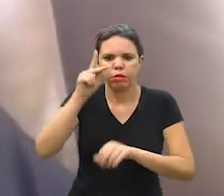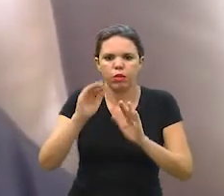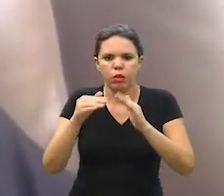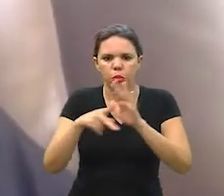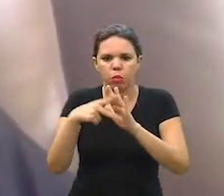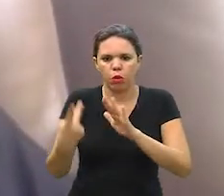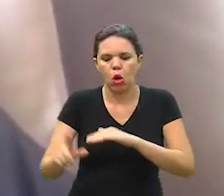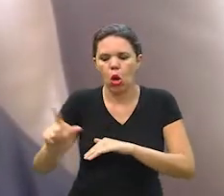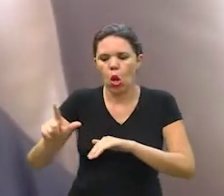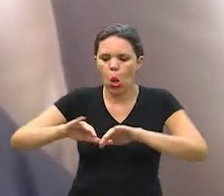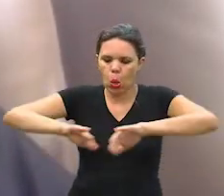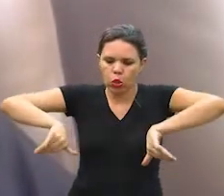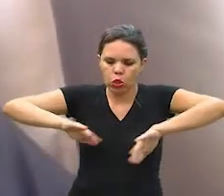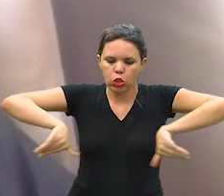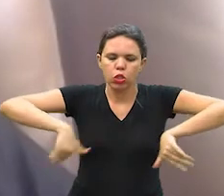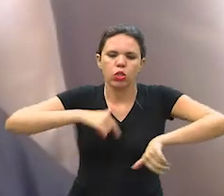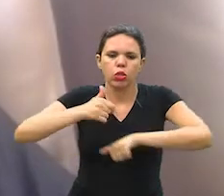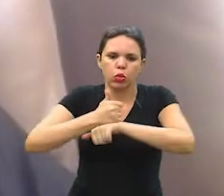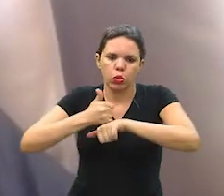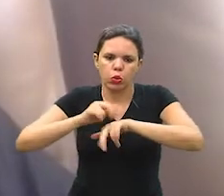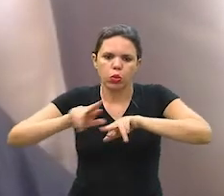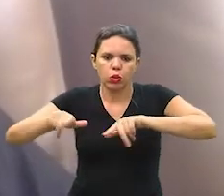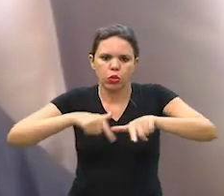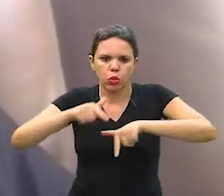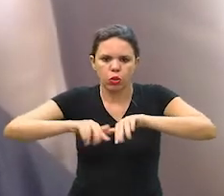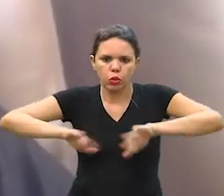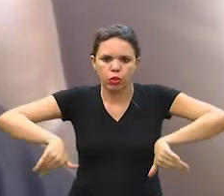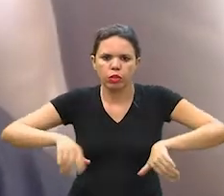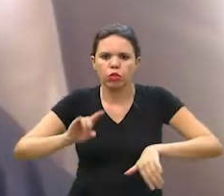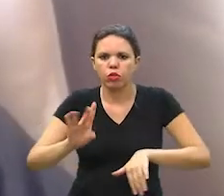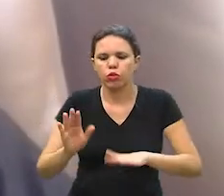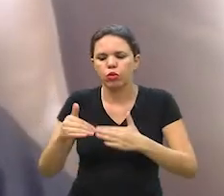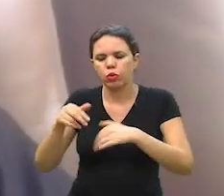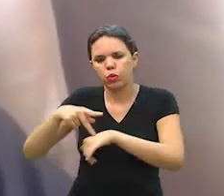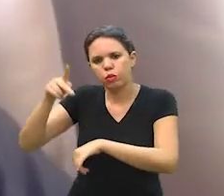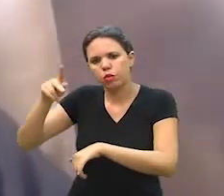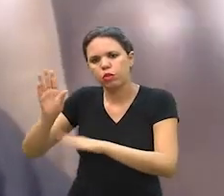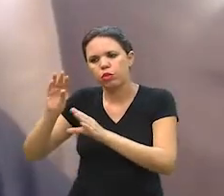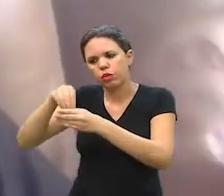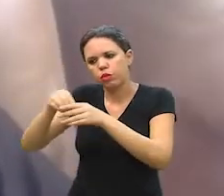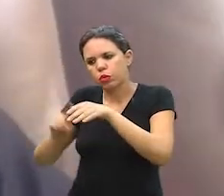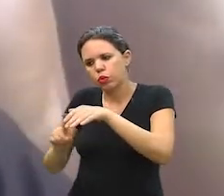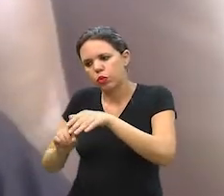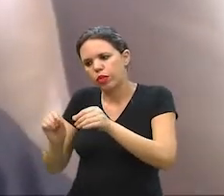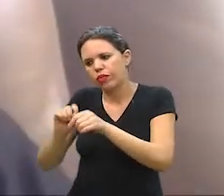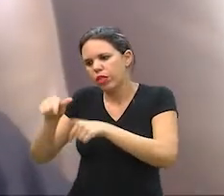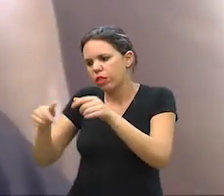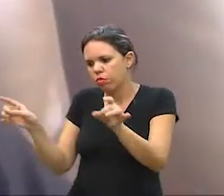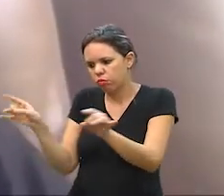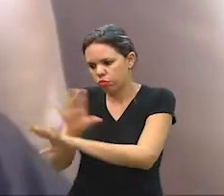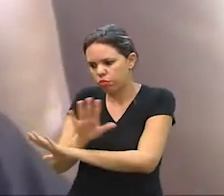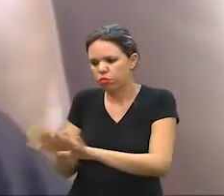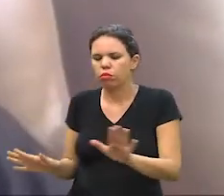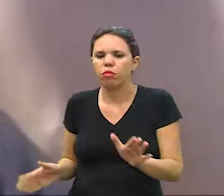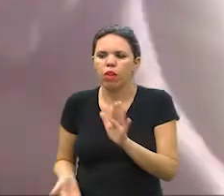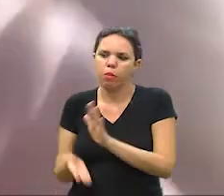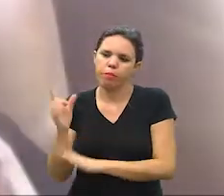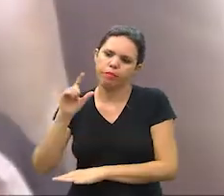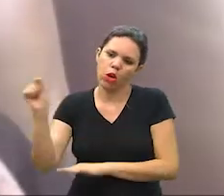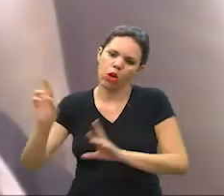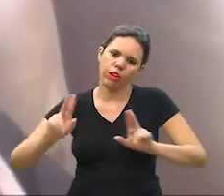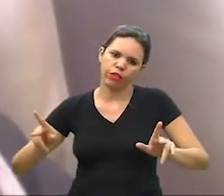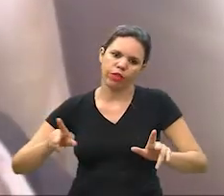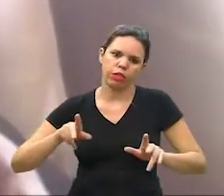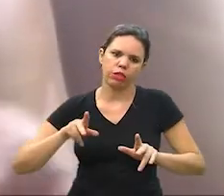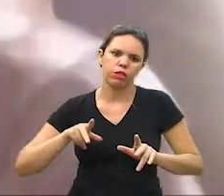mais individualizada. Então, ele trabalha só como especialista dentro do consultório, faz o que tem que fazer, levanta e vai embora. É